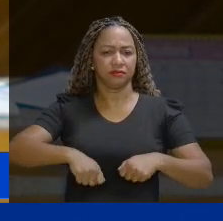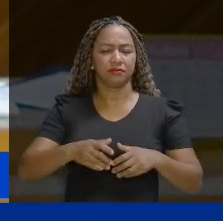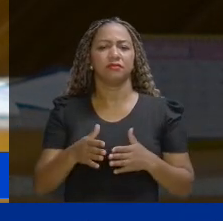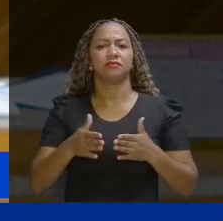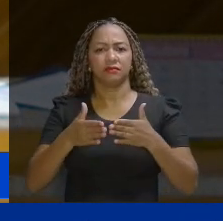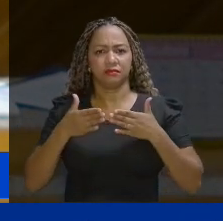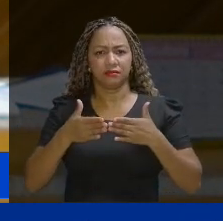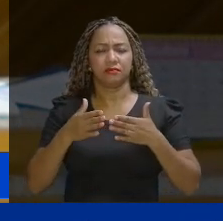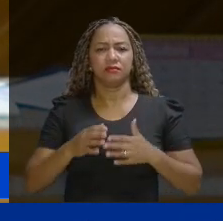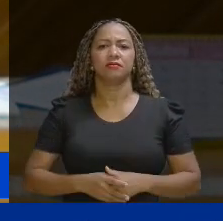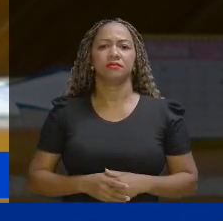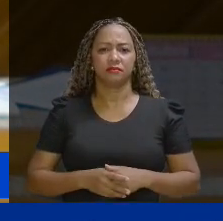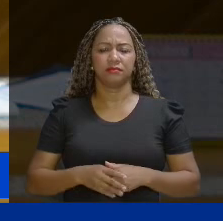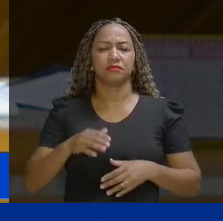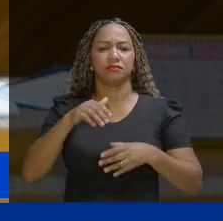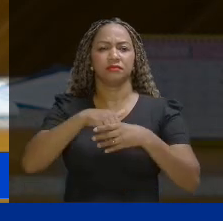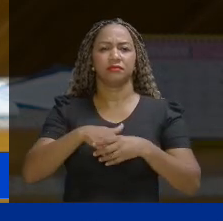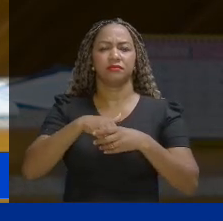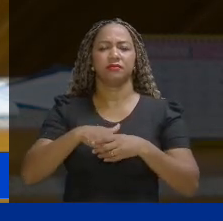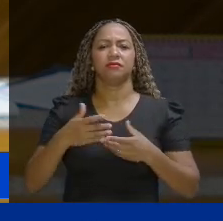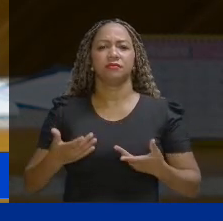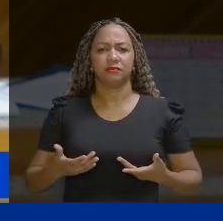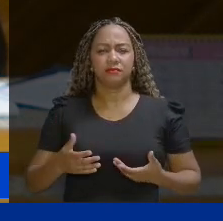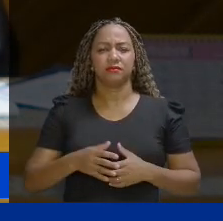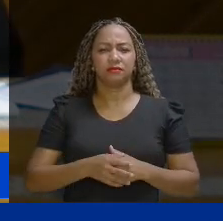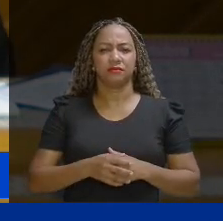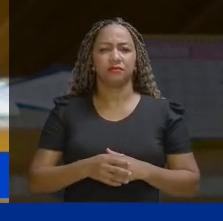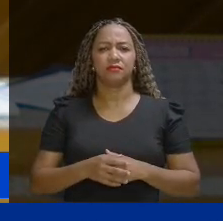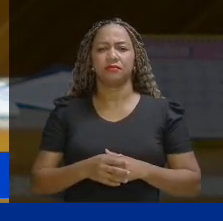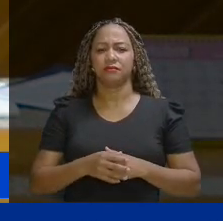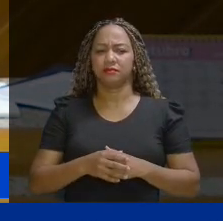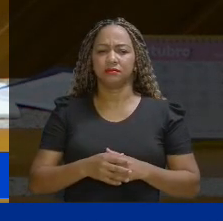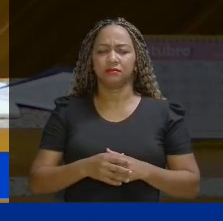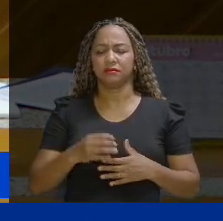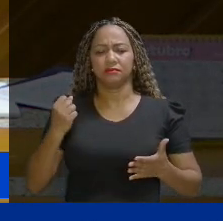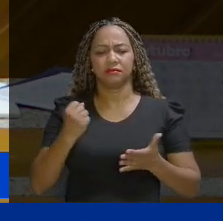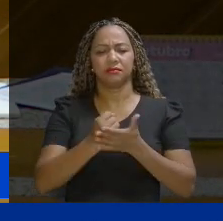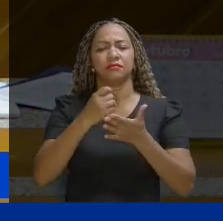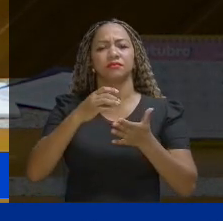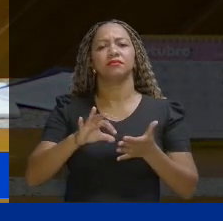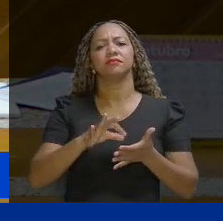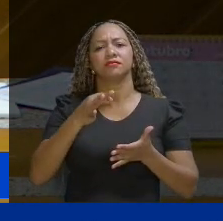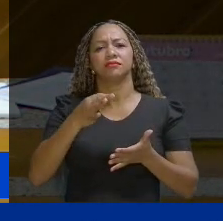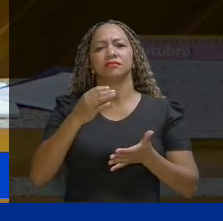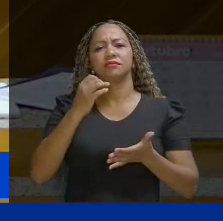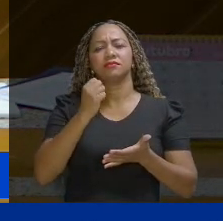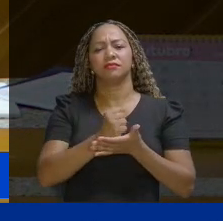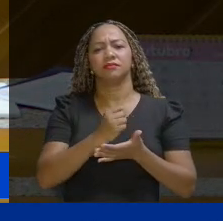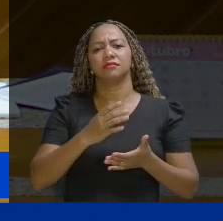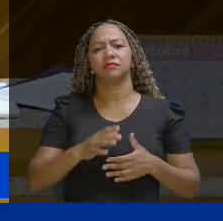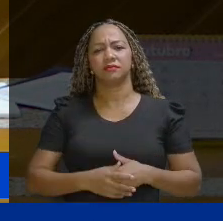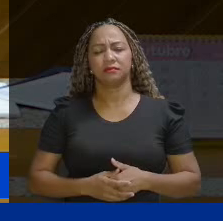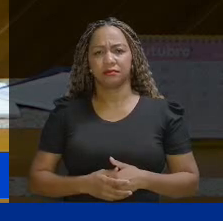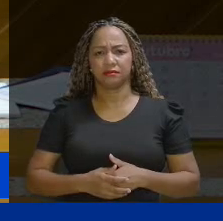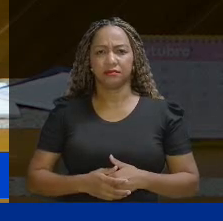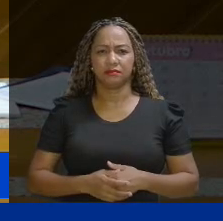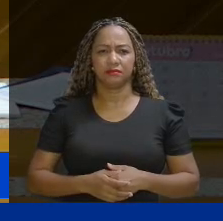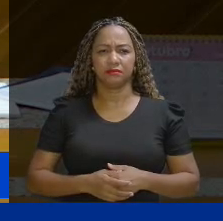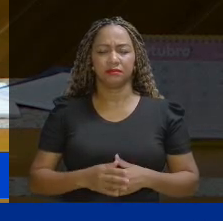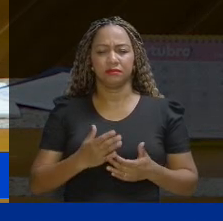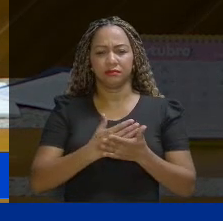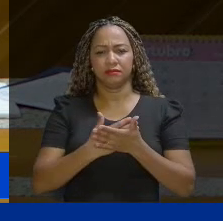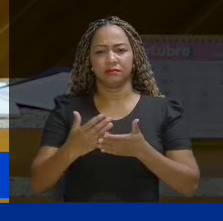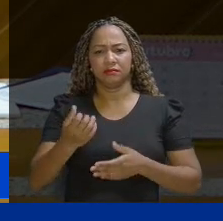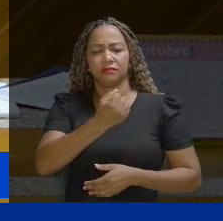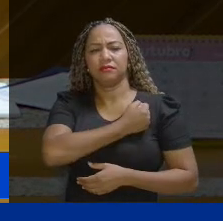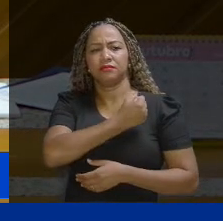para consigne no voto esse registro Foco no e eu desembargador passo Carlos aqui Antônio. ao pregão.